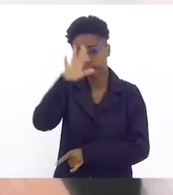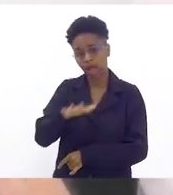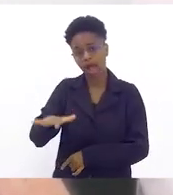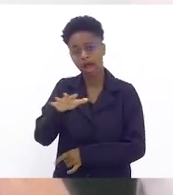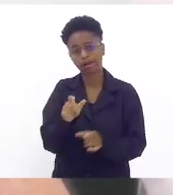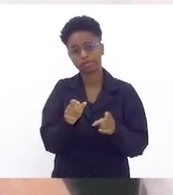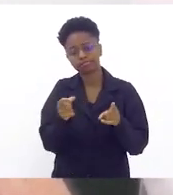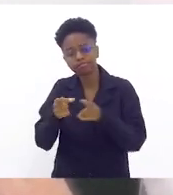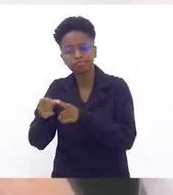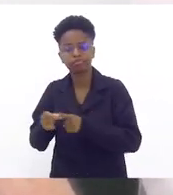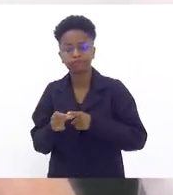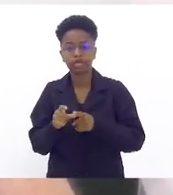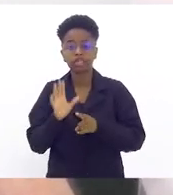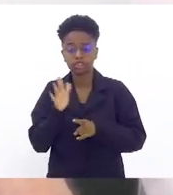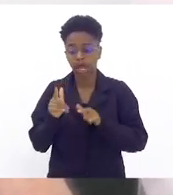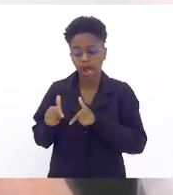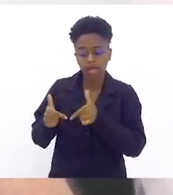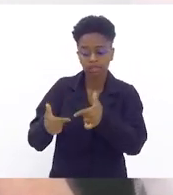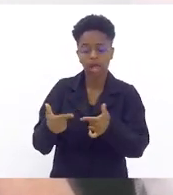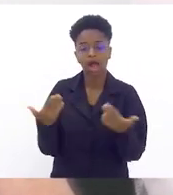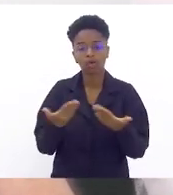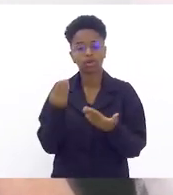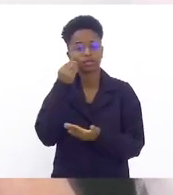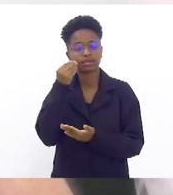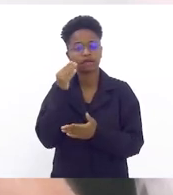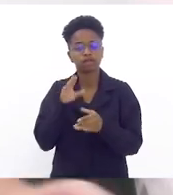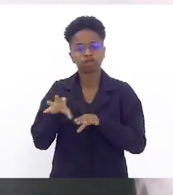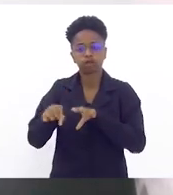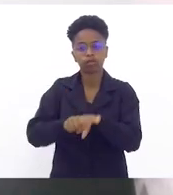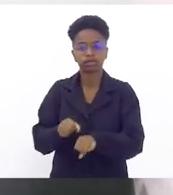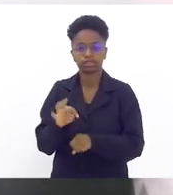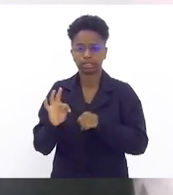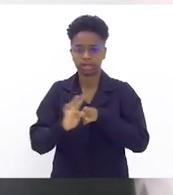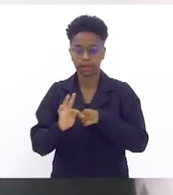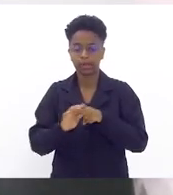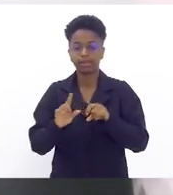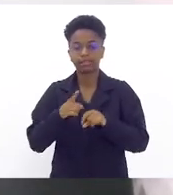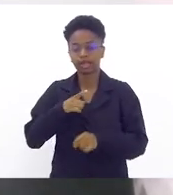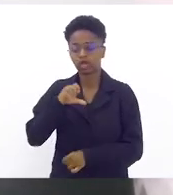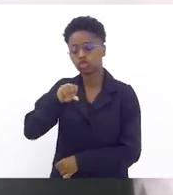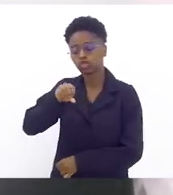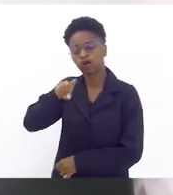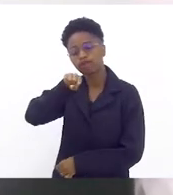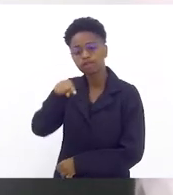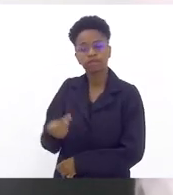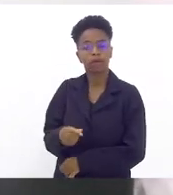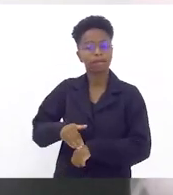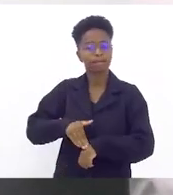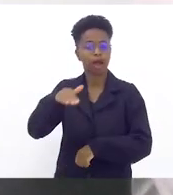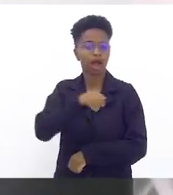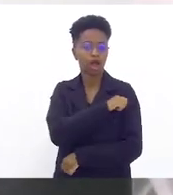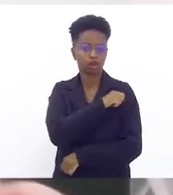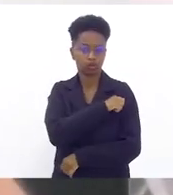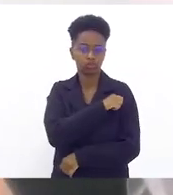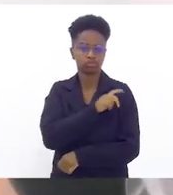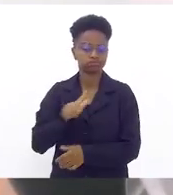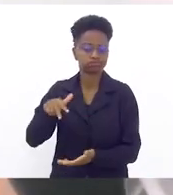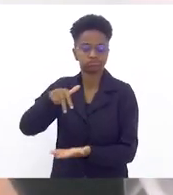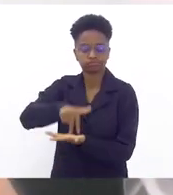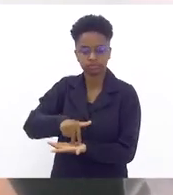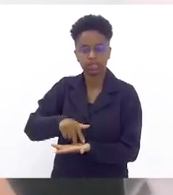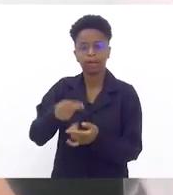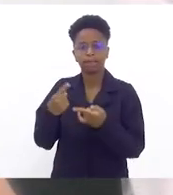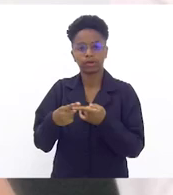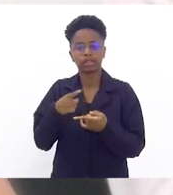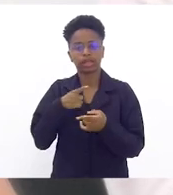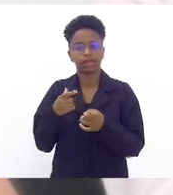artistas atuantes que vem buscar a formação técnica mas de 9.000 estudantes passaram pelos nossos palcos Após a aprovação